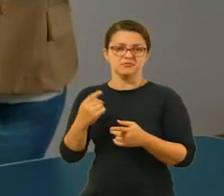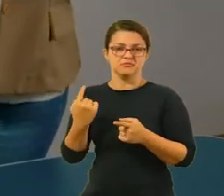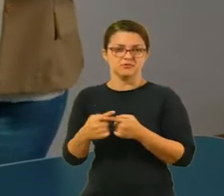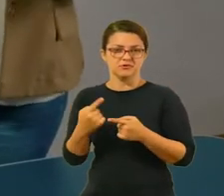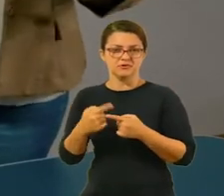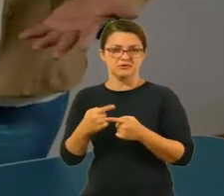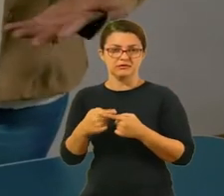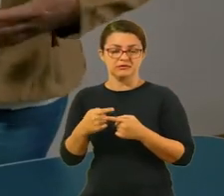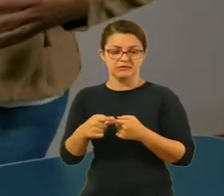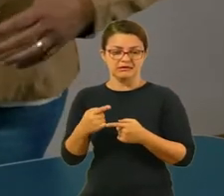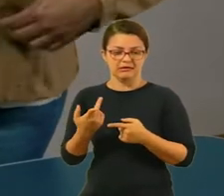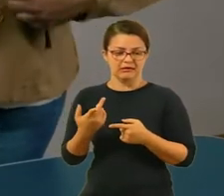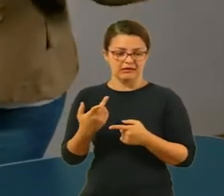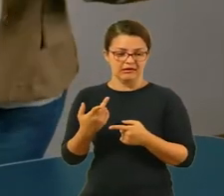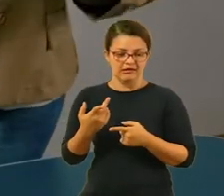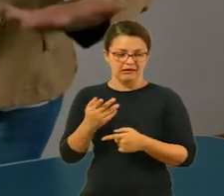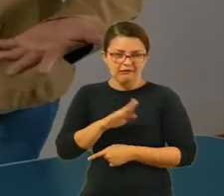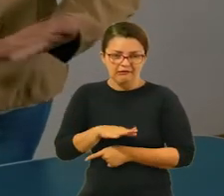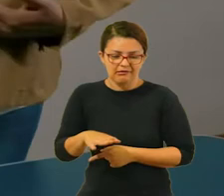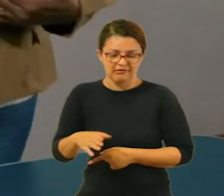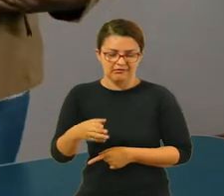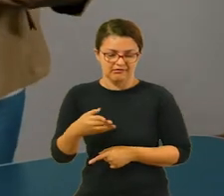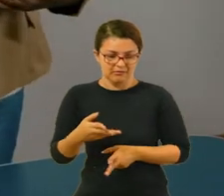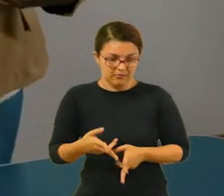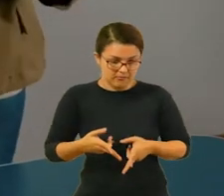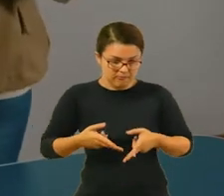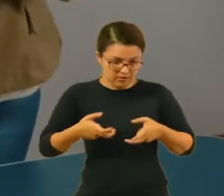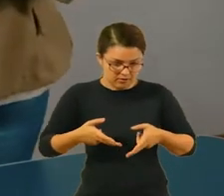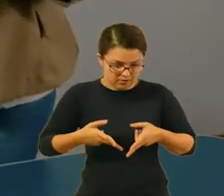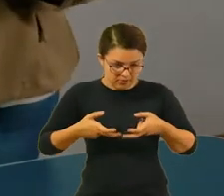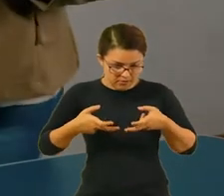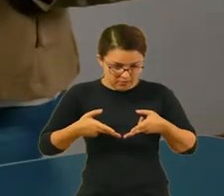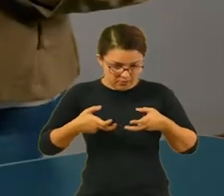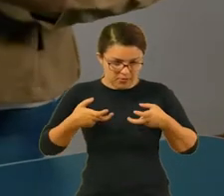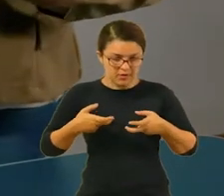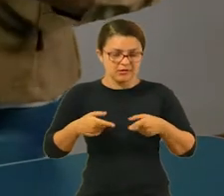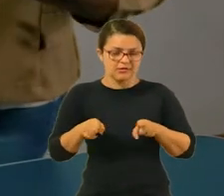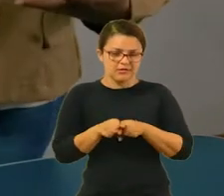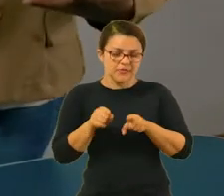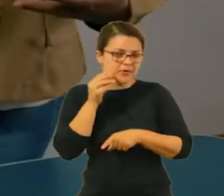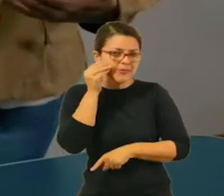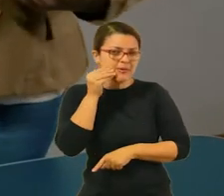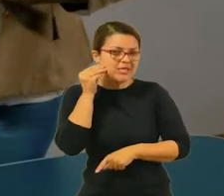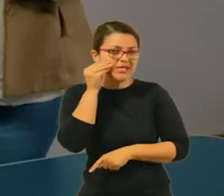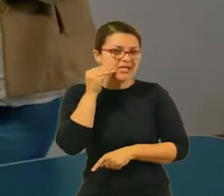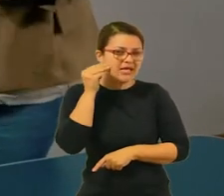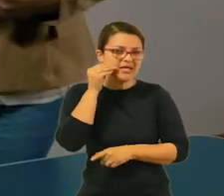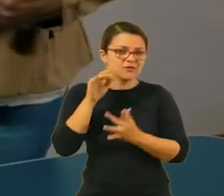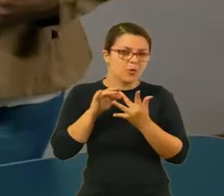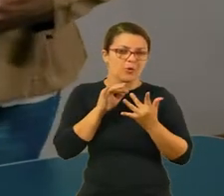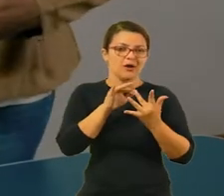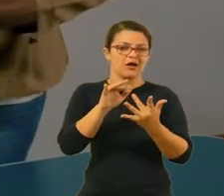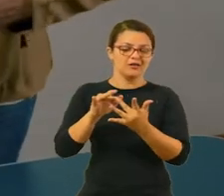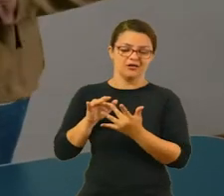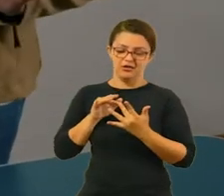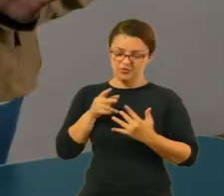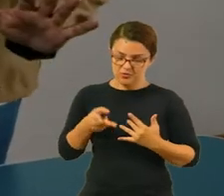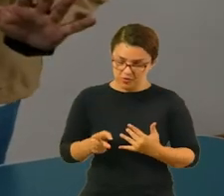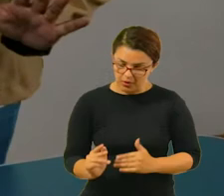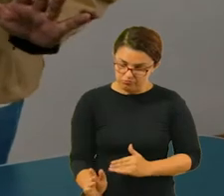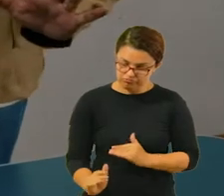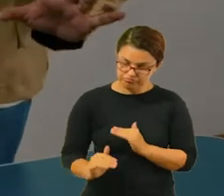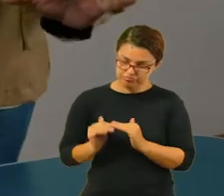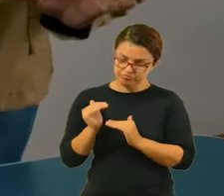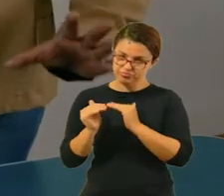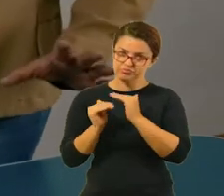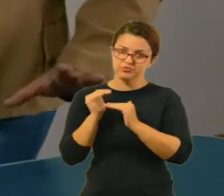criança ela se descubra e que ela explore todas as coisas aqui que o professor está dizendo e ela vai continuar se